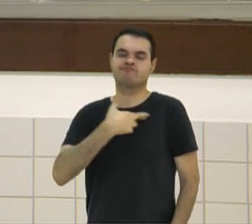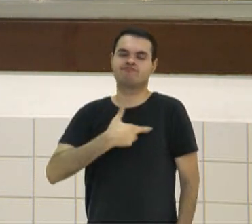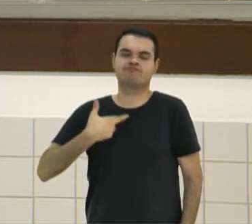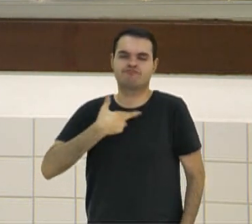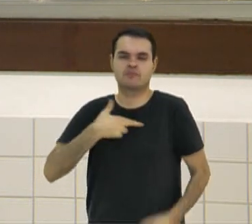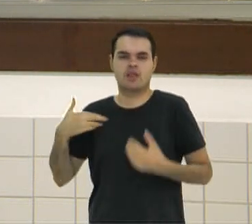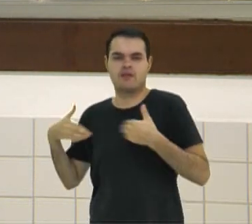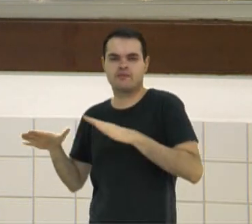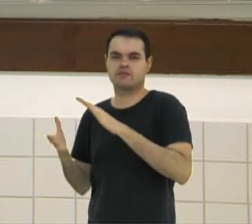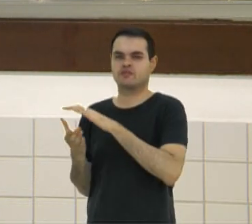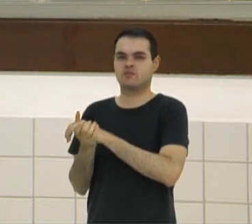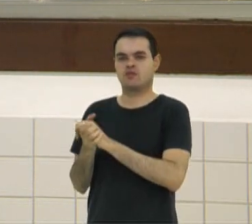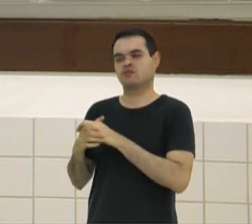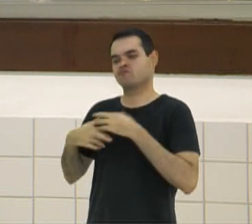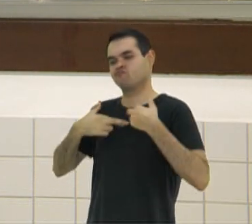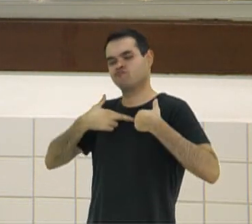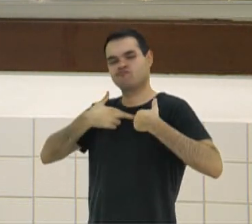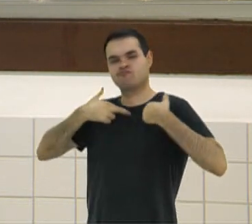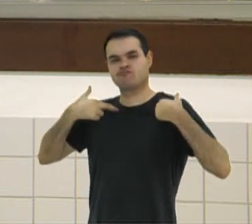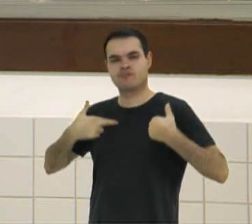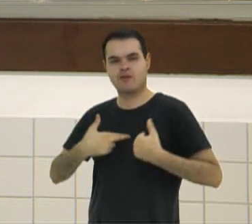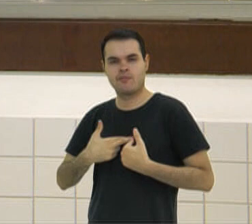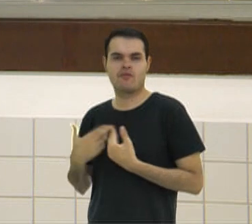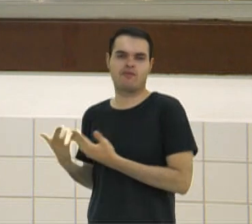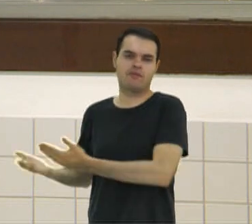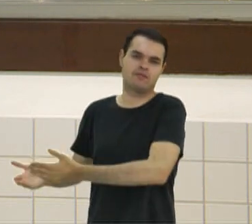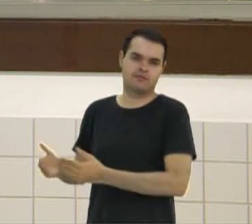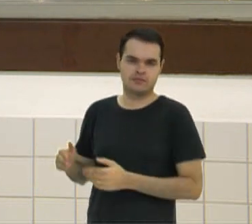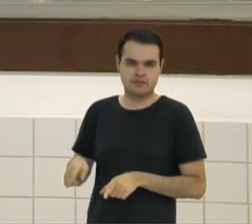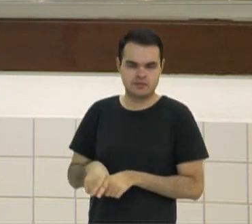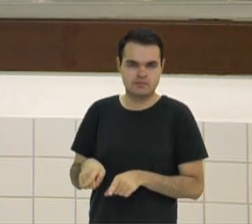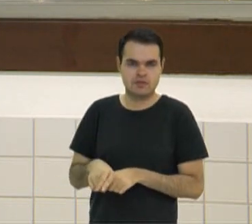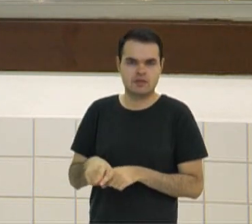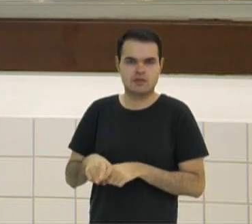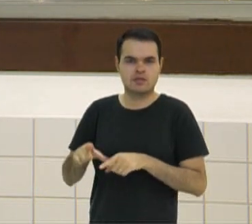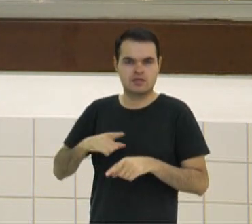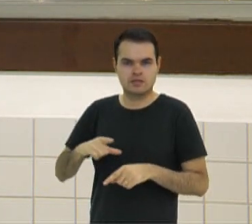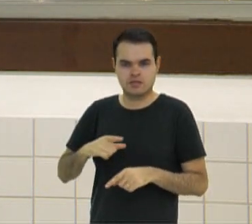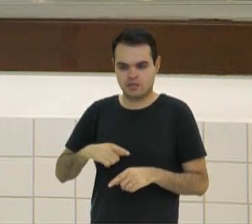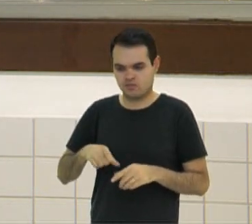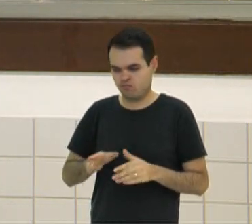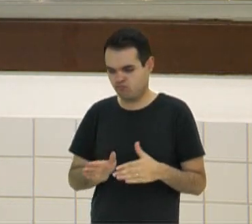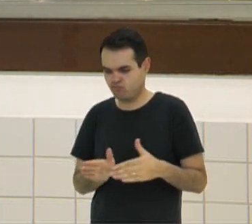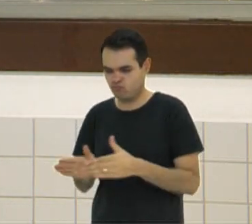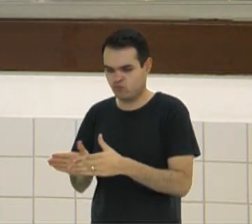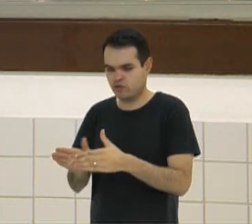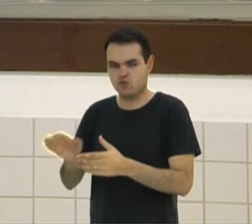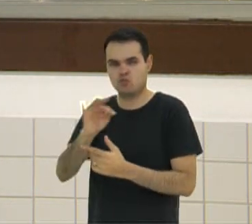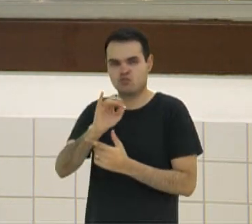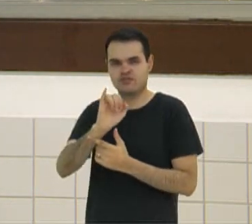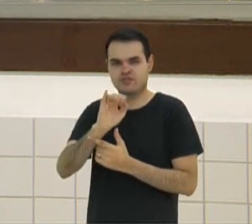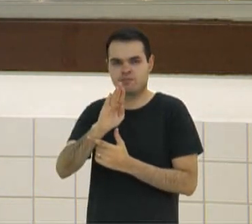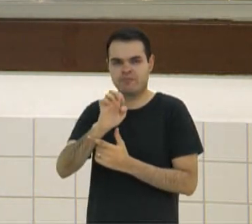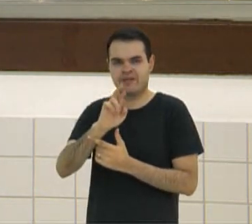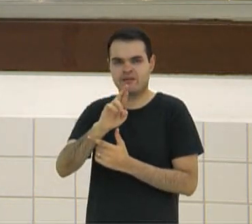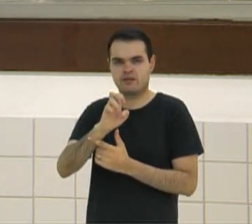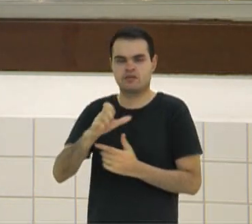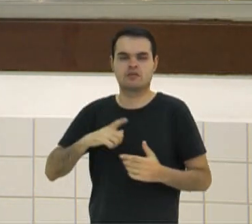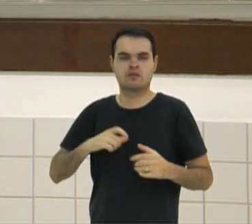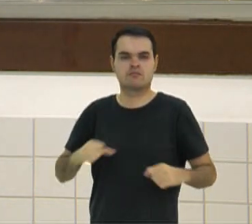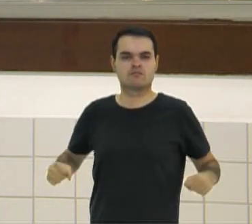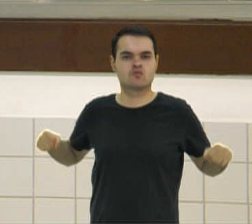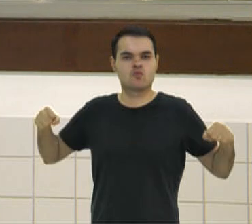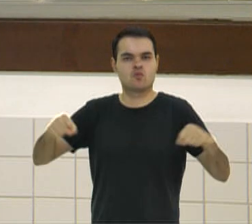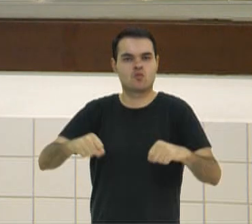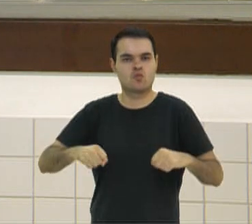sua esposa, né? O pessoal através a travessia do rio Tiberê, né? Então é muito legal aquela parte, apesar